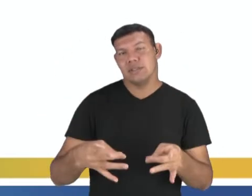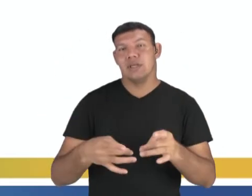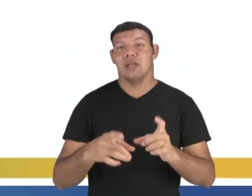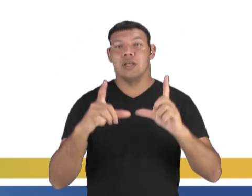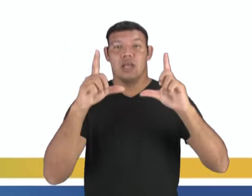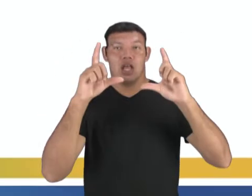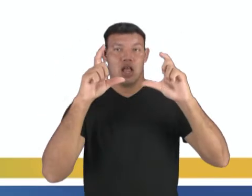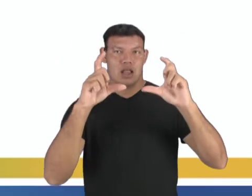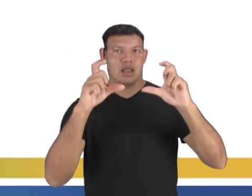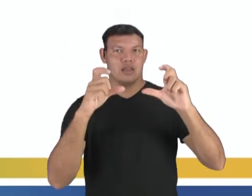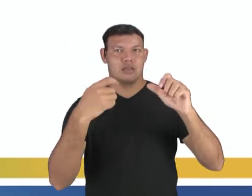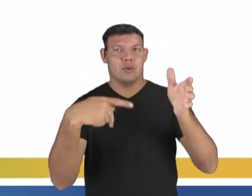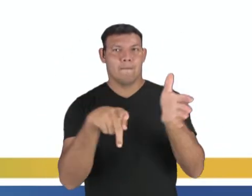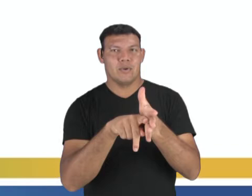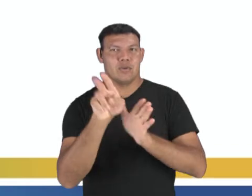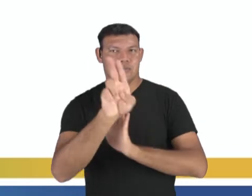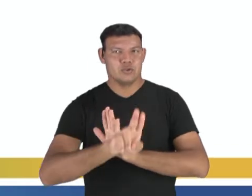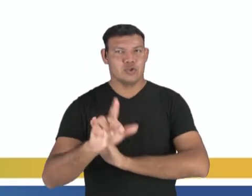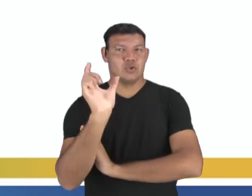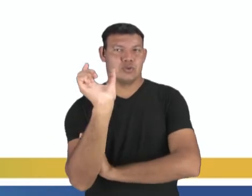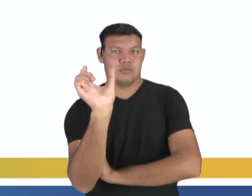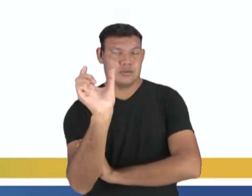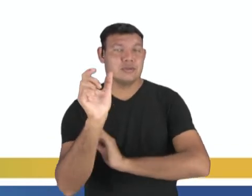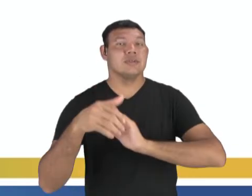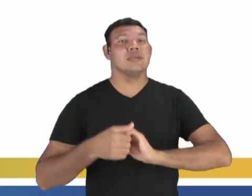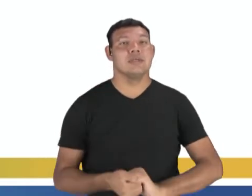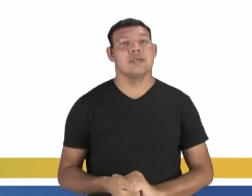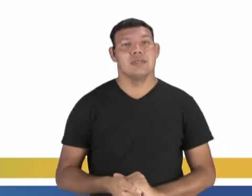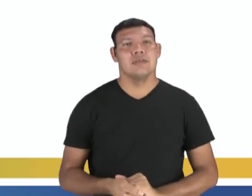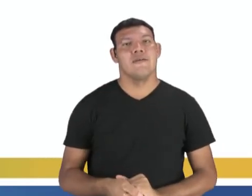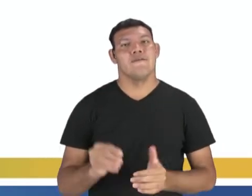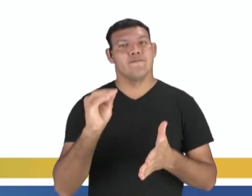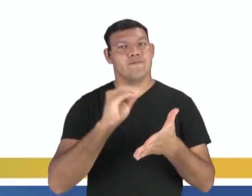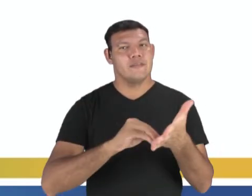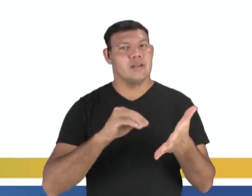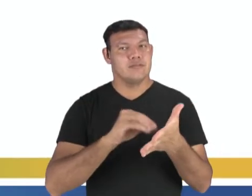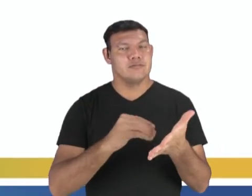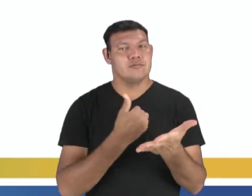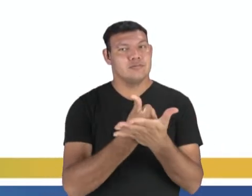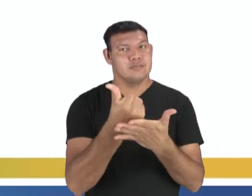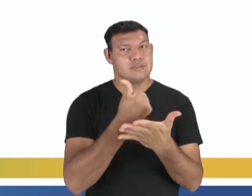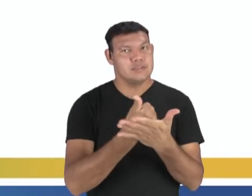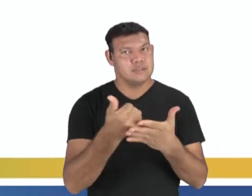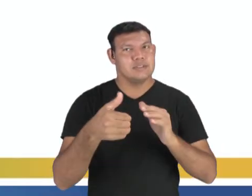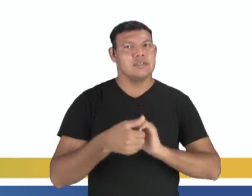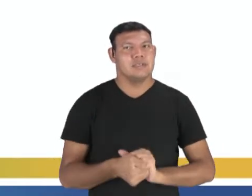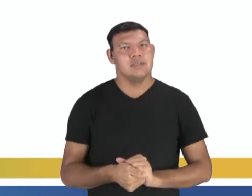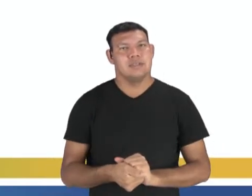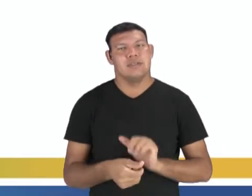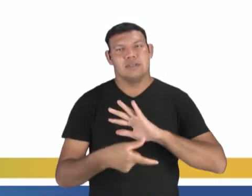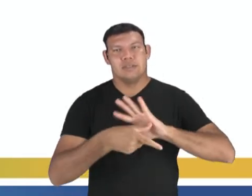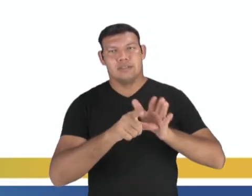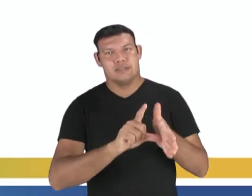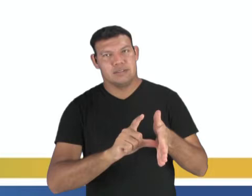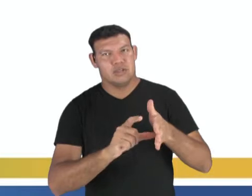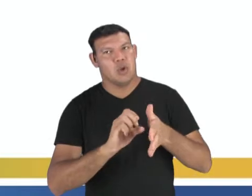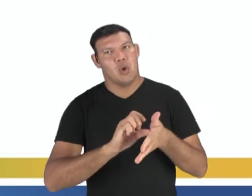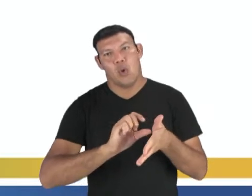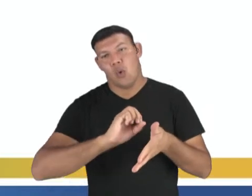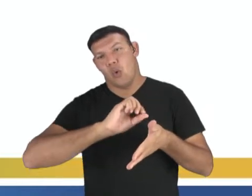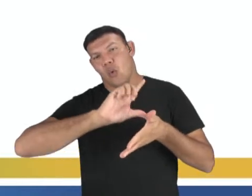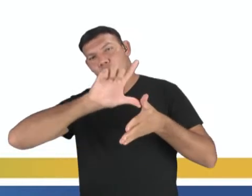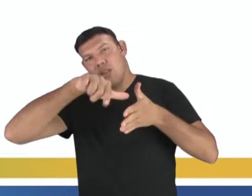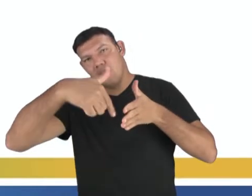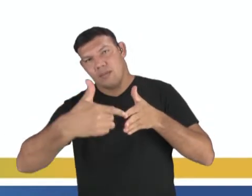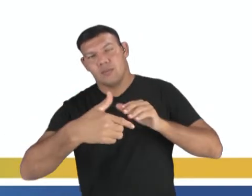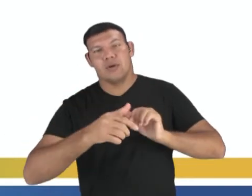retrato verbal, que também pode ser um retrato escrito, ausência de ação e relação de anterioridade ou posterioridade